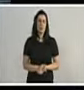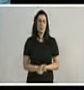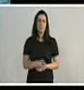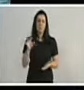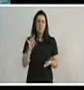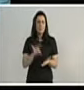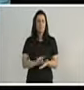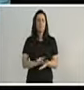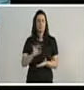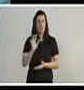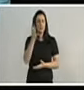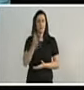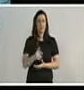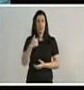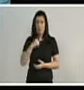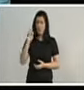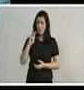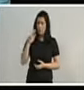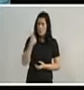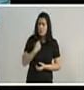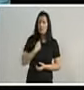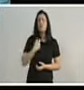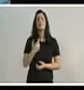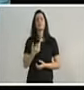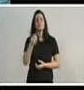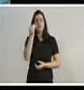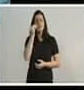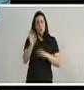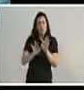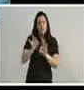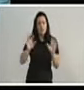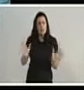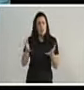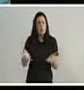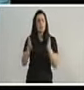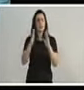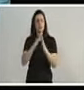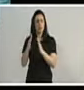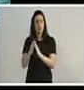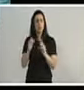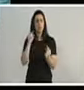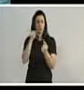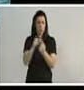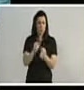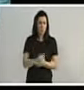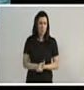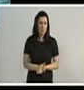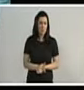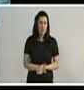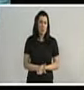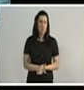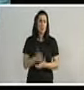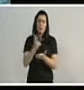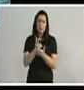como vereador buscamos apoiar desde o início à organização e mobilização de moradores para essa finalidade e assim vamos continuar até o fim